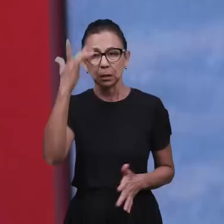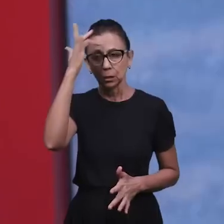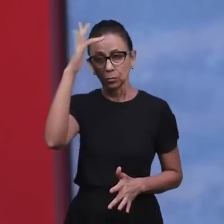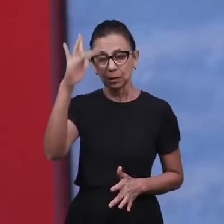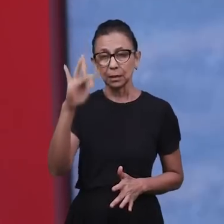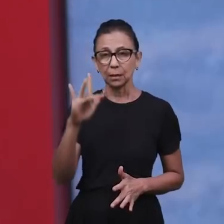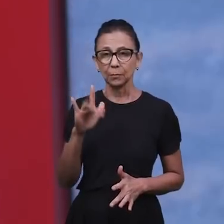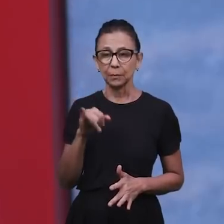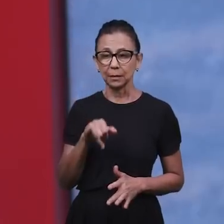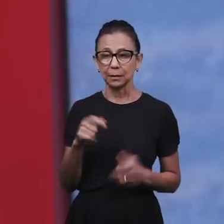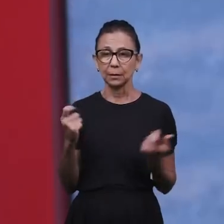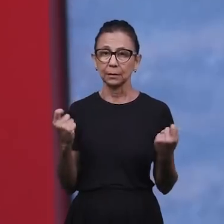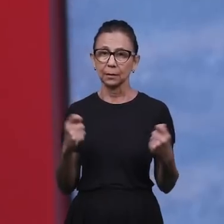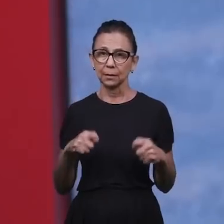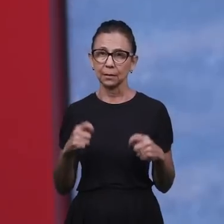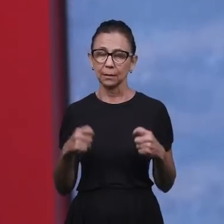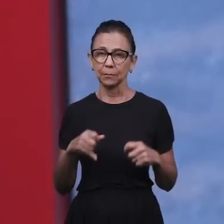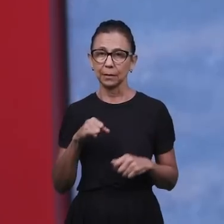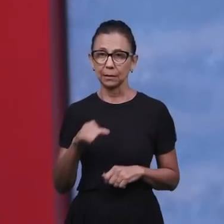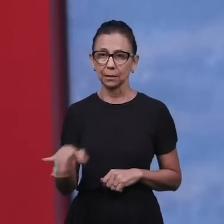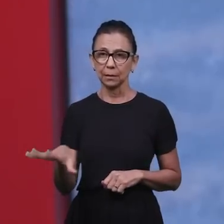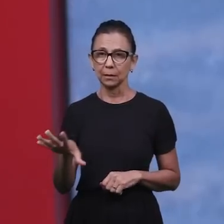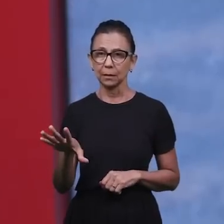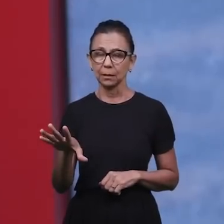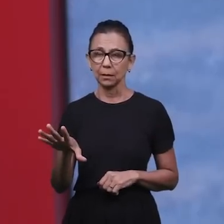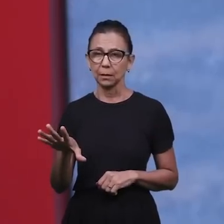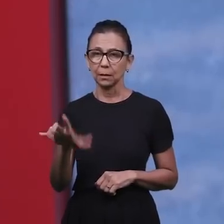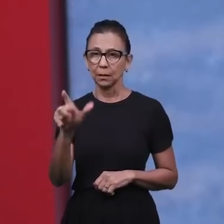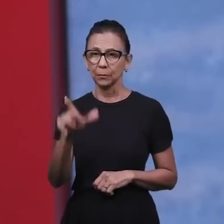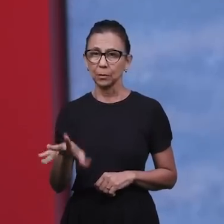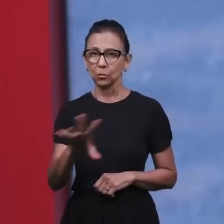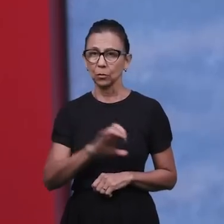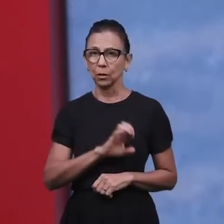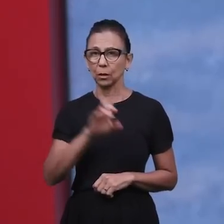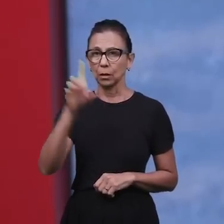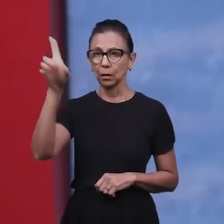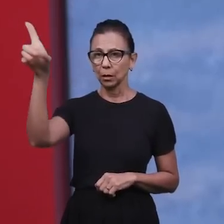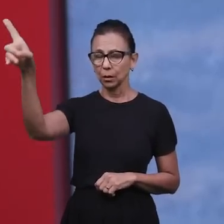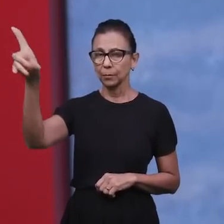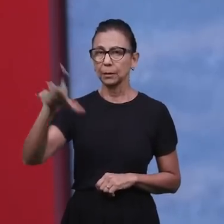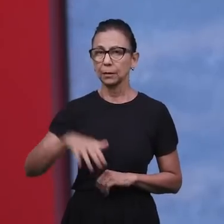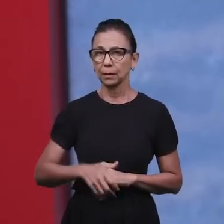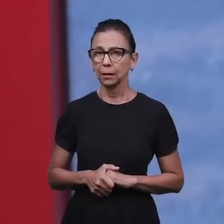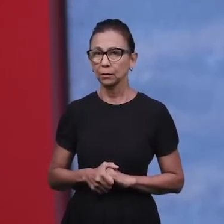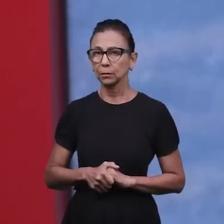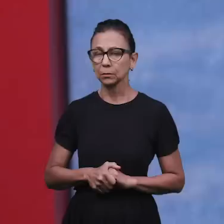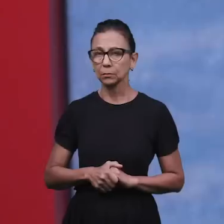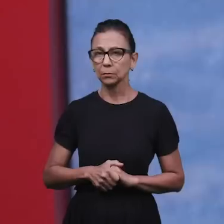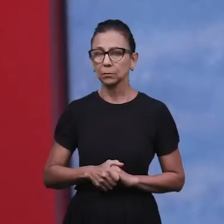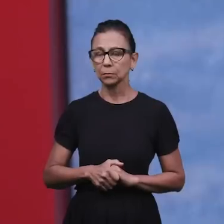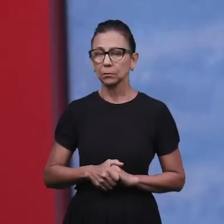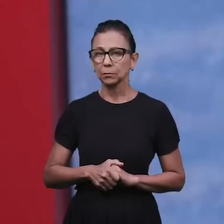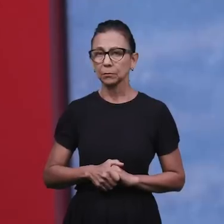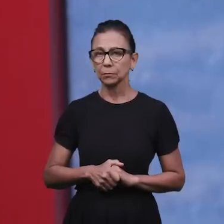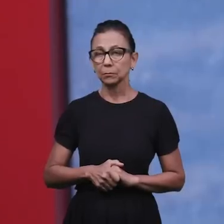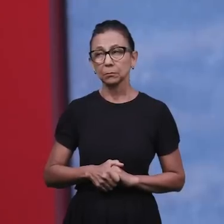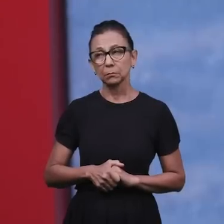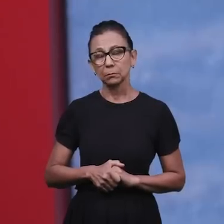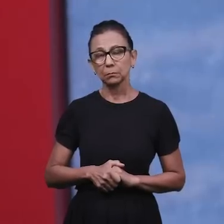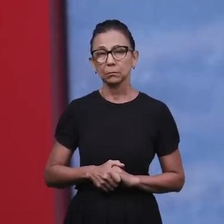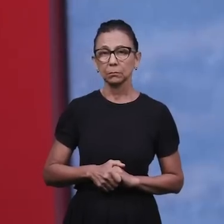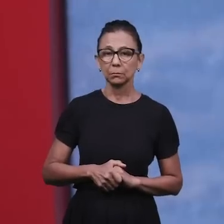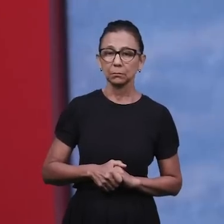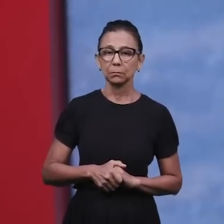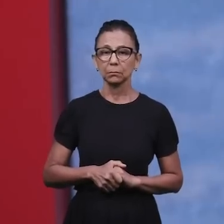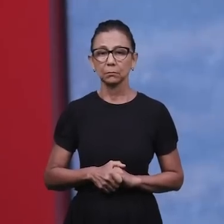é conhecido dele. Então, como é que nós sabemos se aquilo que convém é pecado ou não? Quando o amor